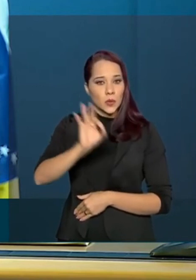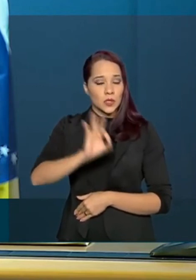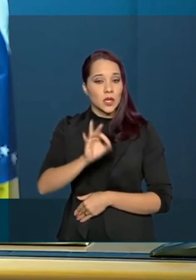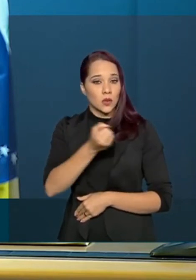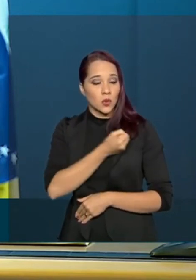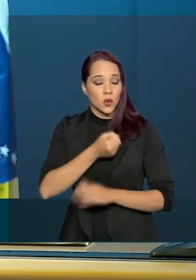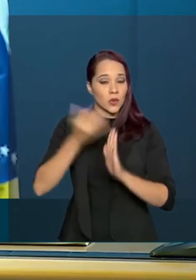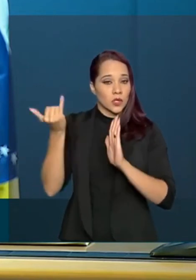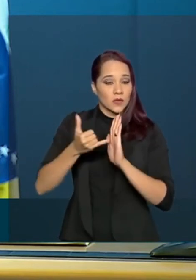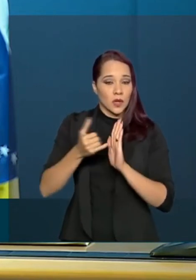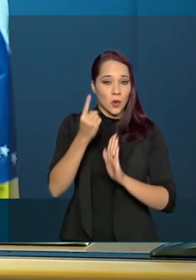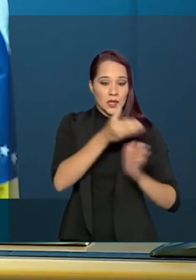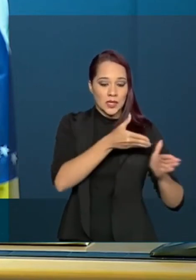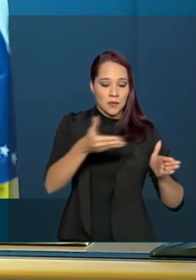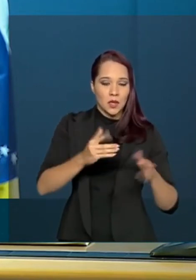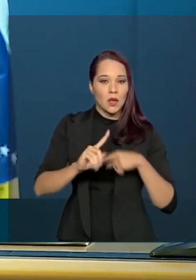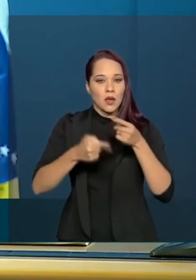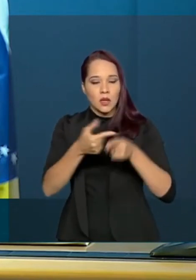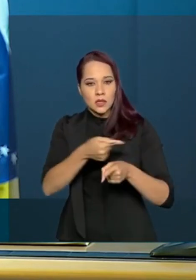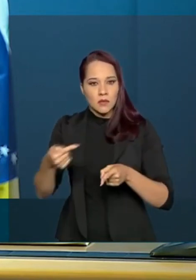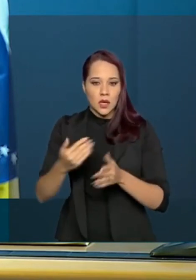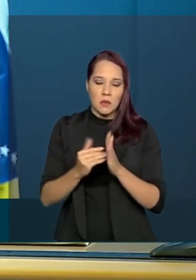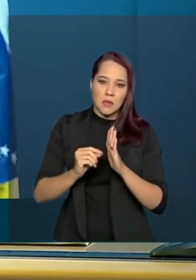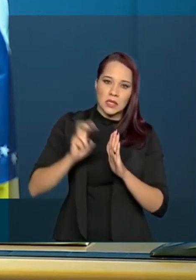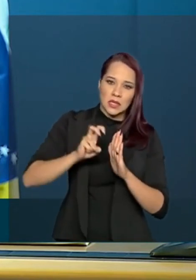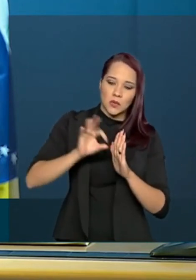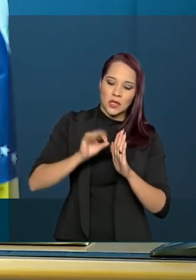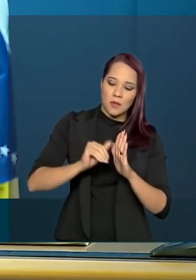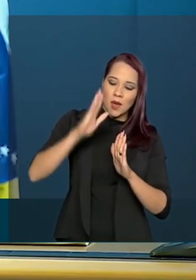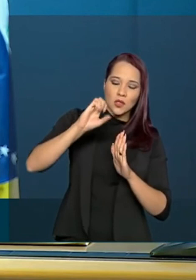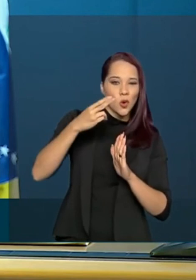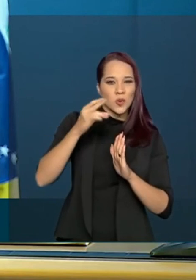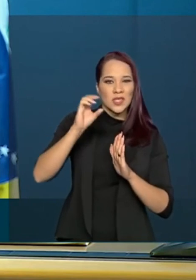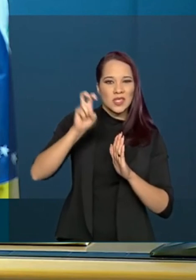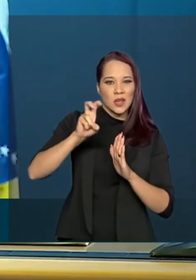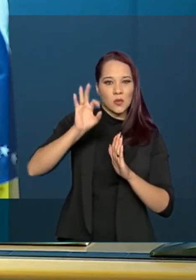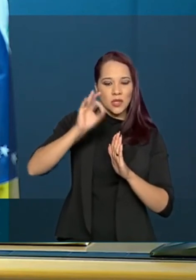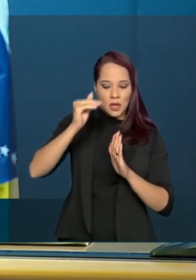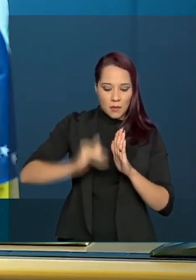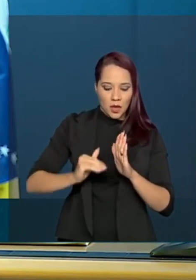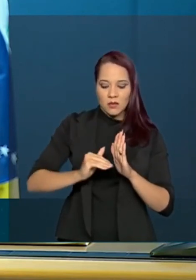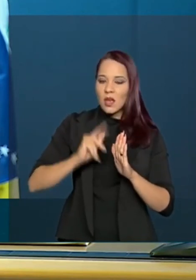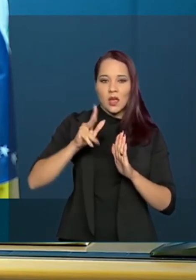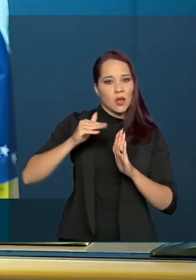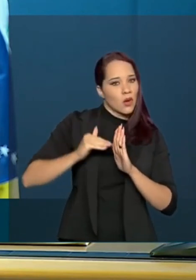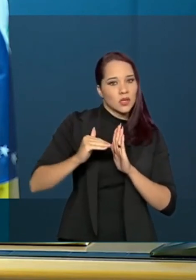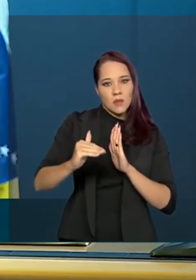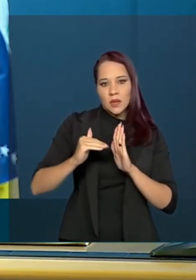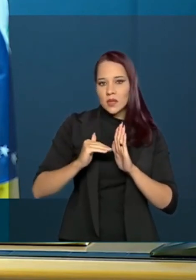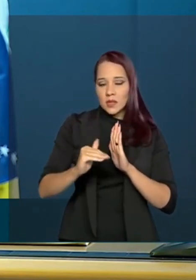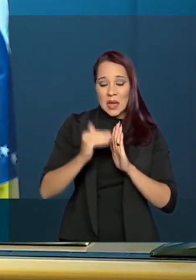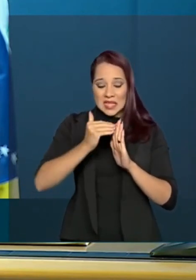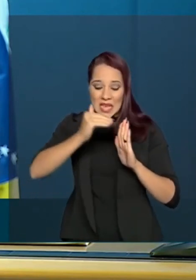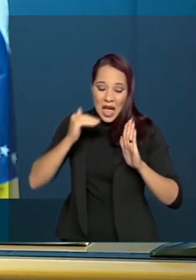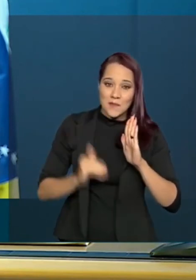número de registros entre uma semana e outra, tanto a mais como a menos, como uma estabilização no número de casos. Abaixo